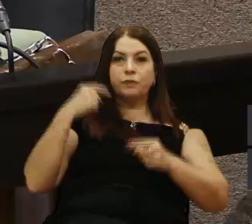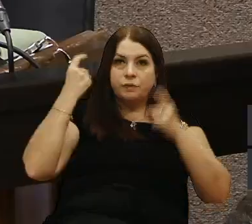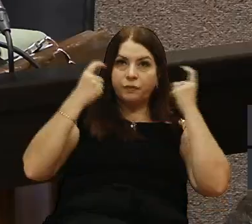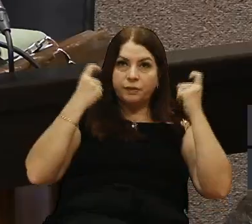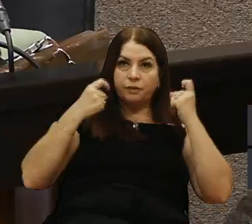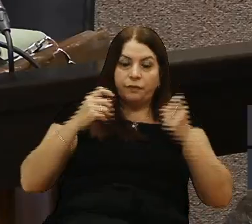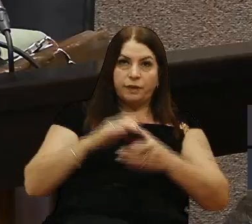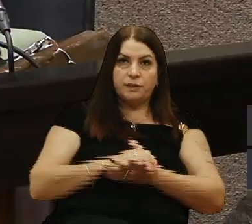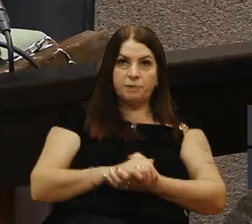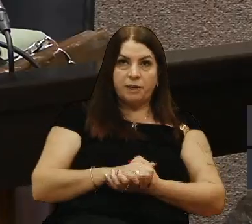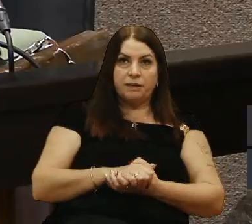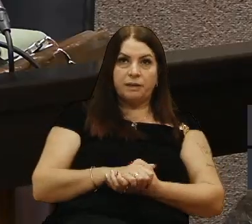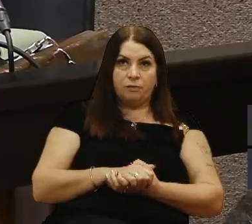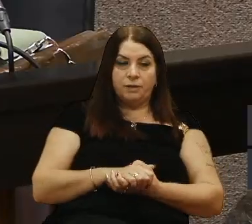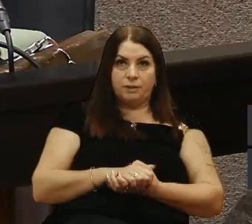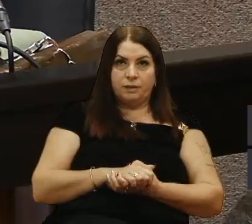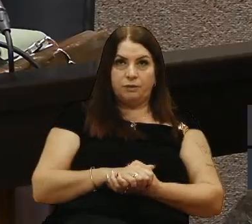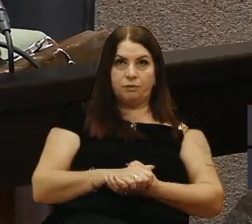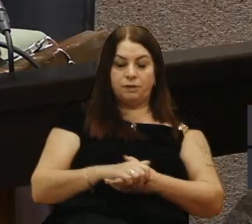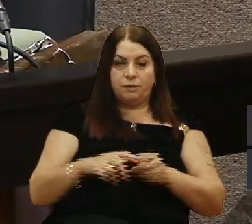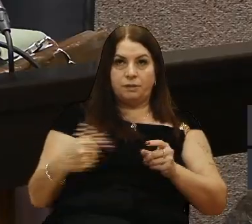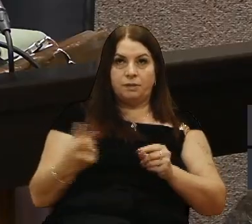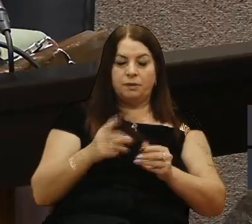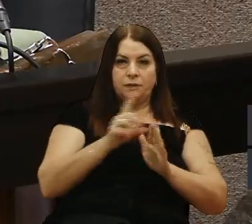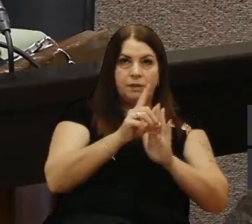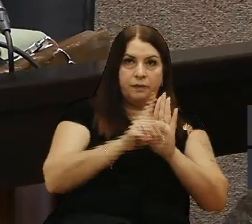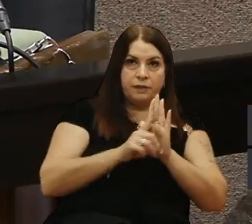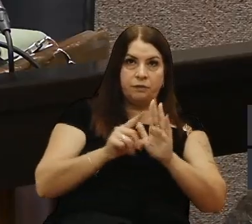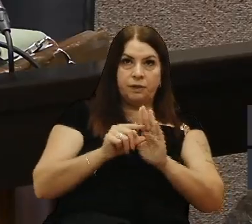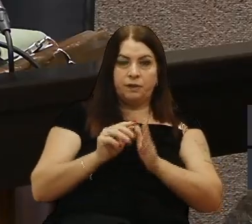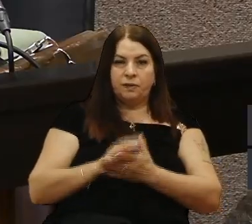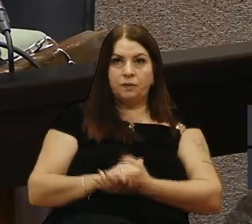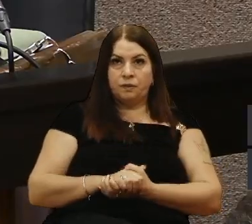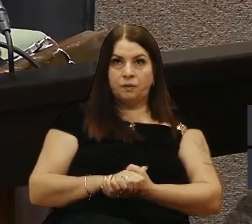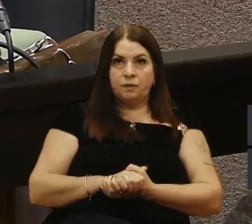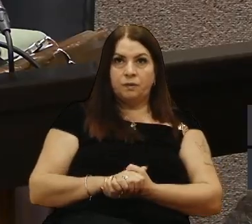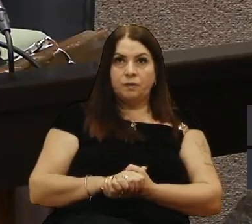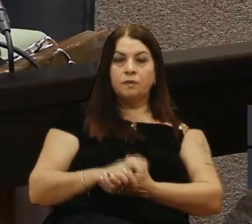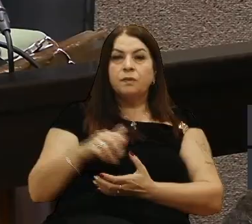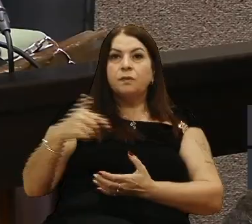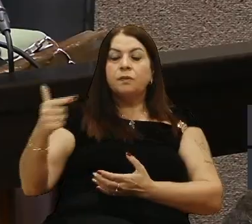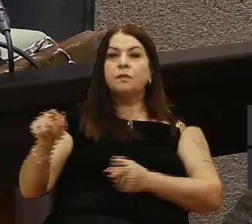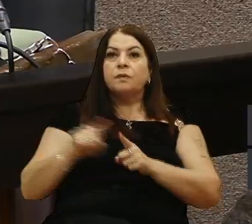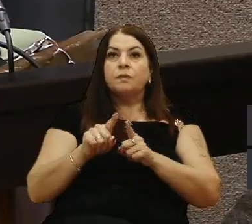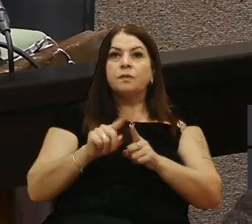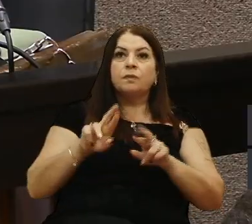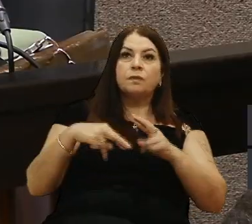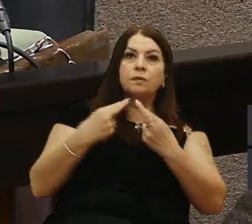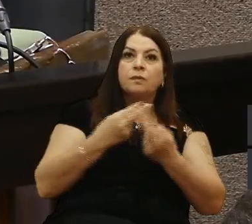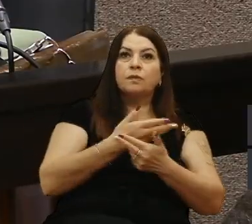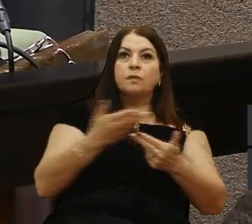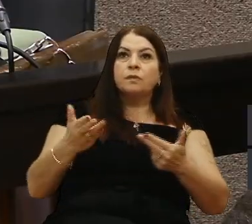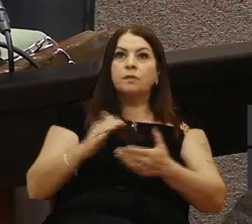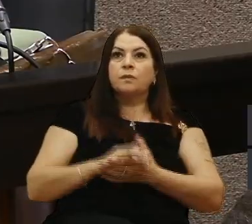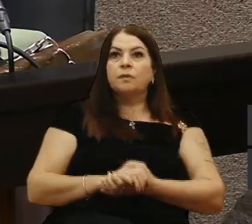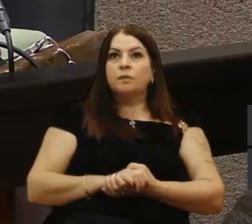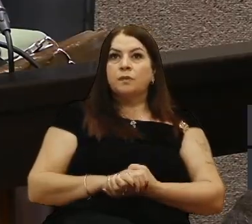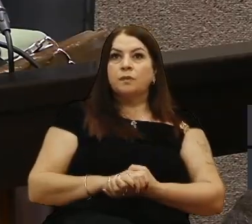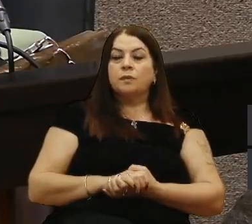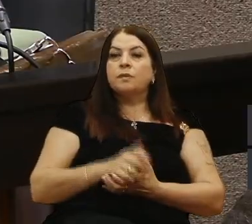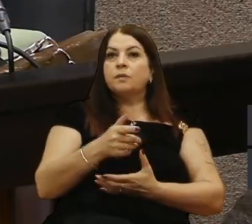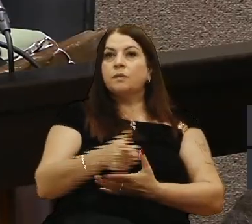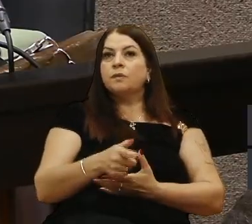a todos. E o que nos preocupa no decreto que a gente trouxe na outra sessão é porque tem secretarias que